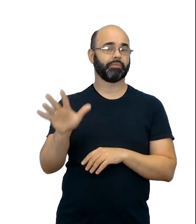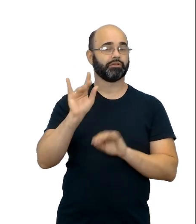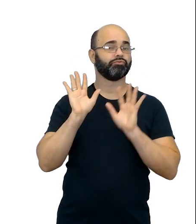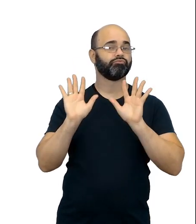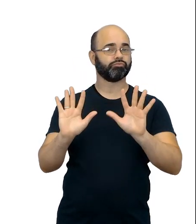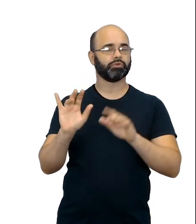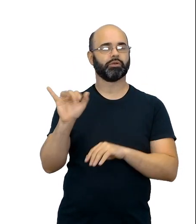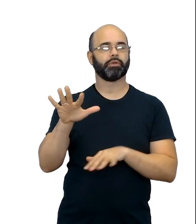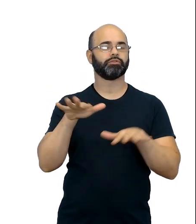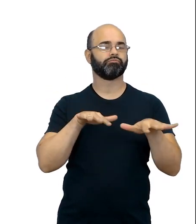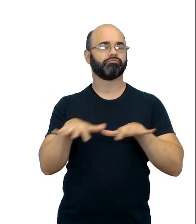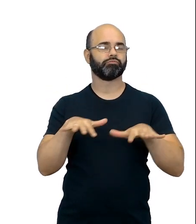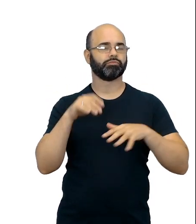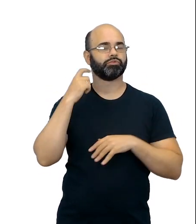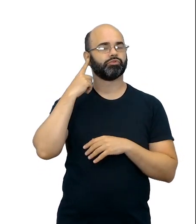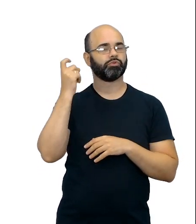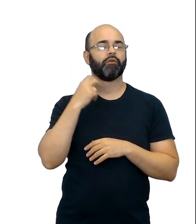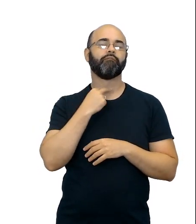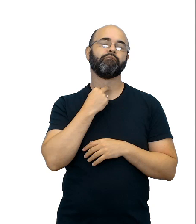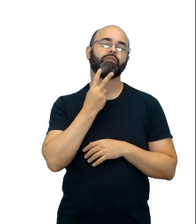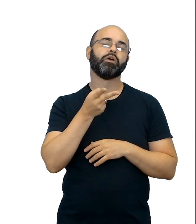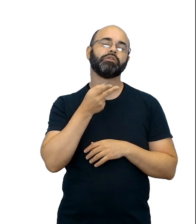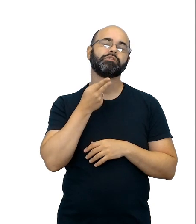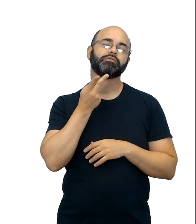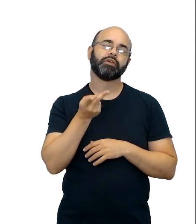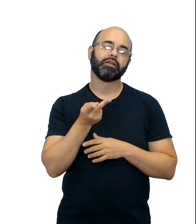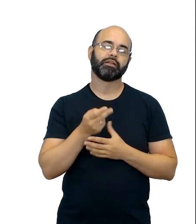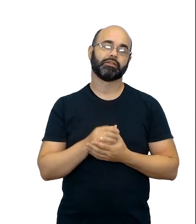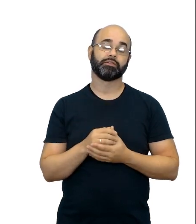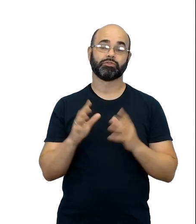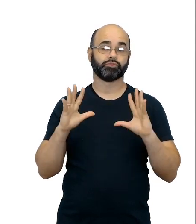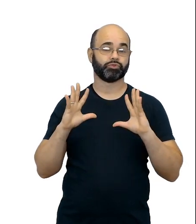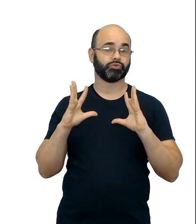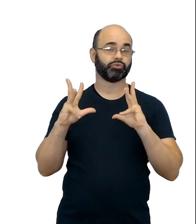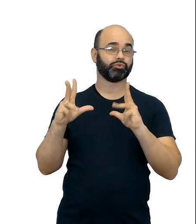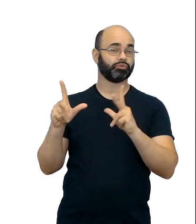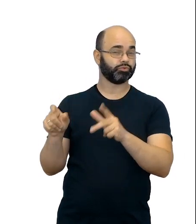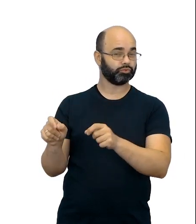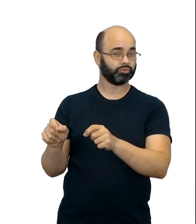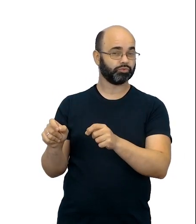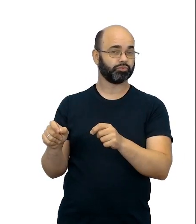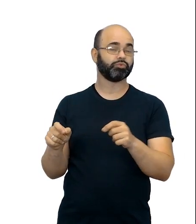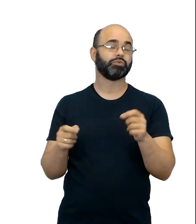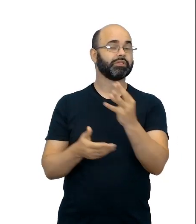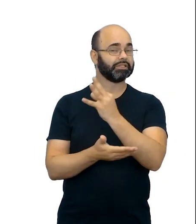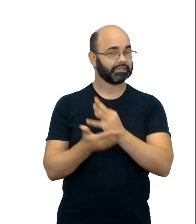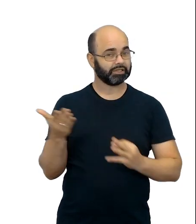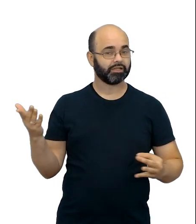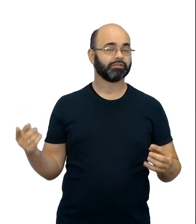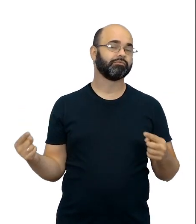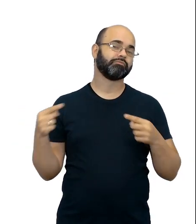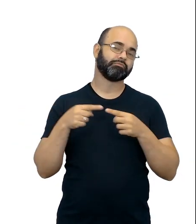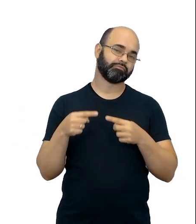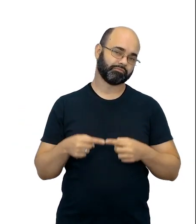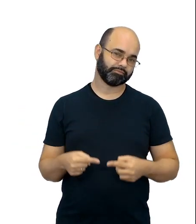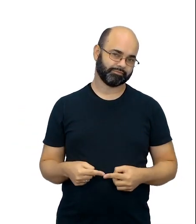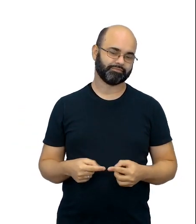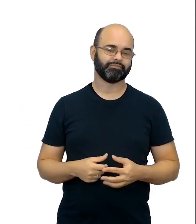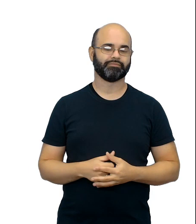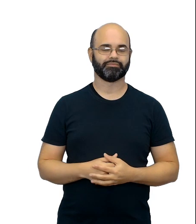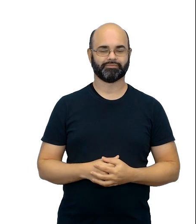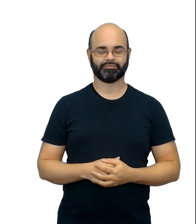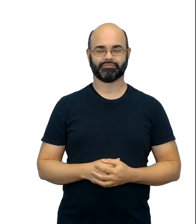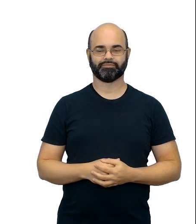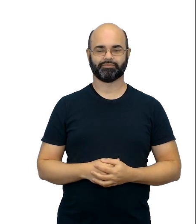imagem em movimento, som, fala, tudo que cercam e intercalam os textos, né, de modo geral. Esses